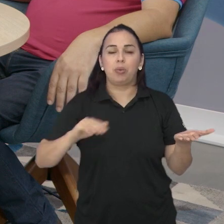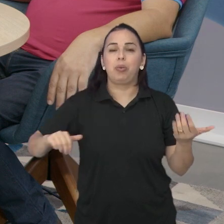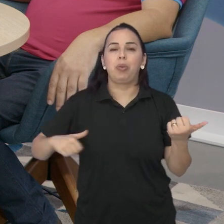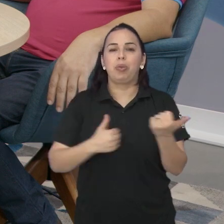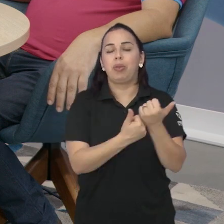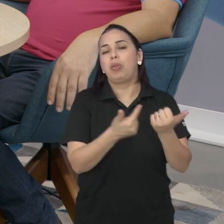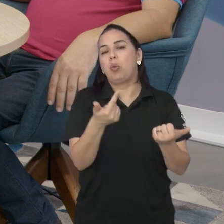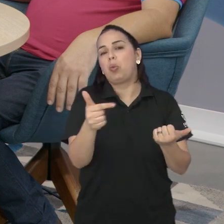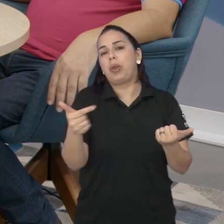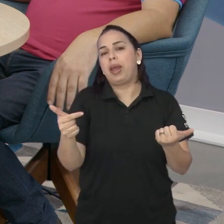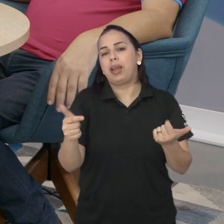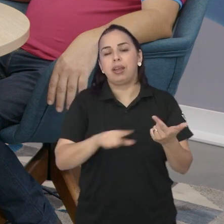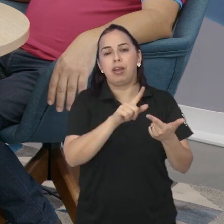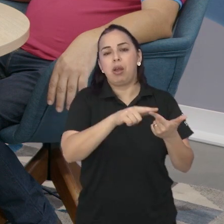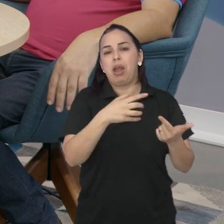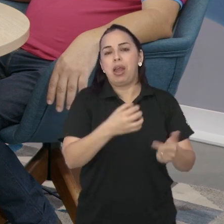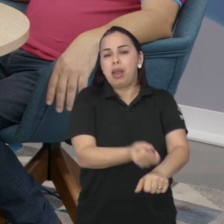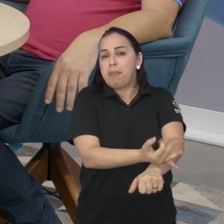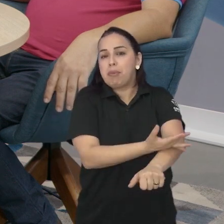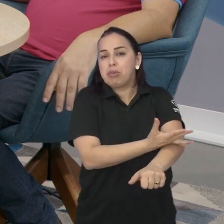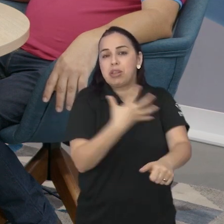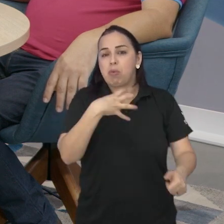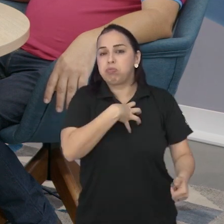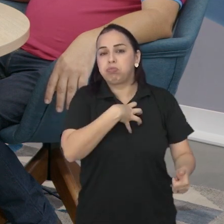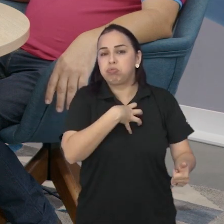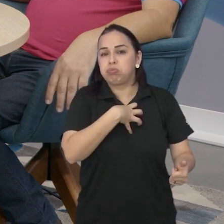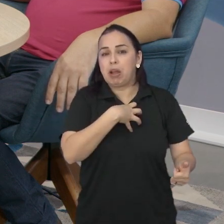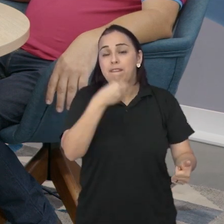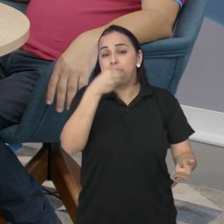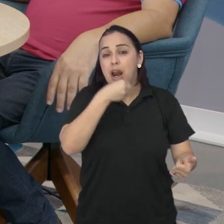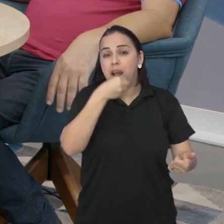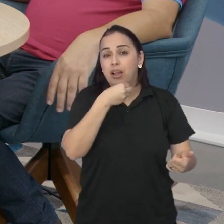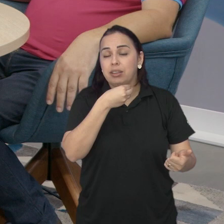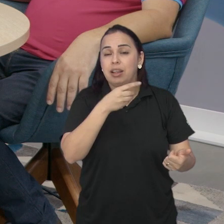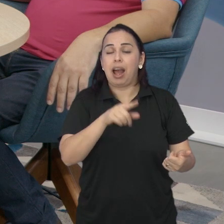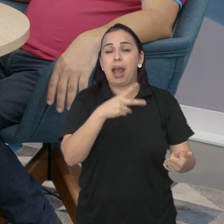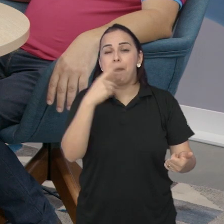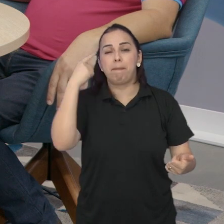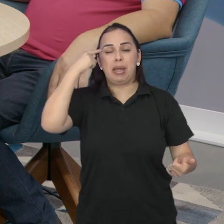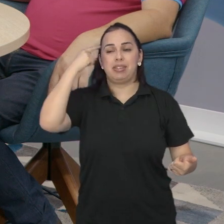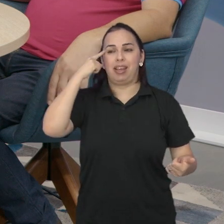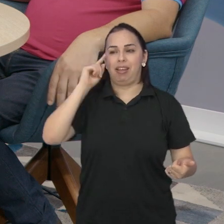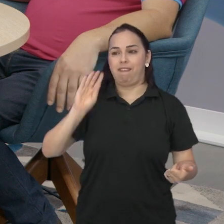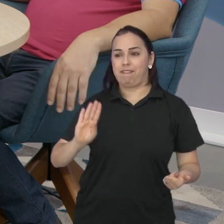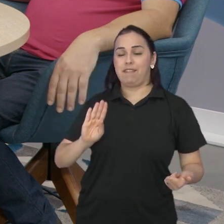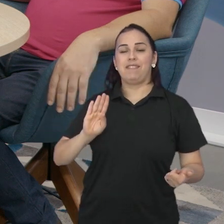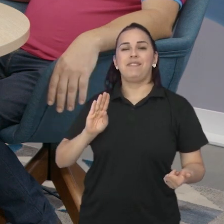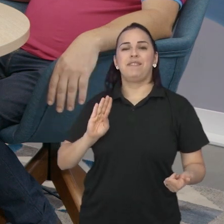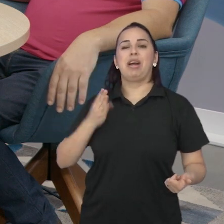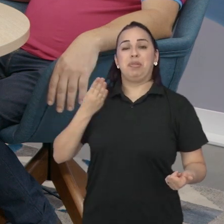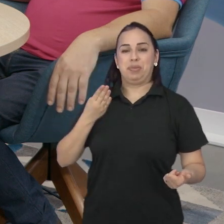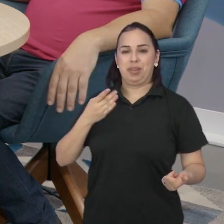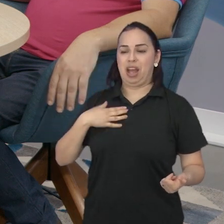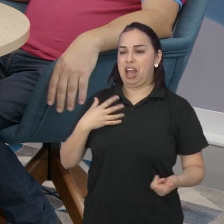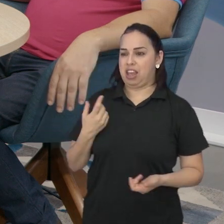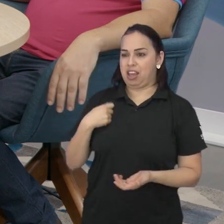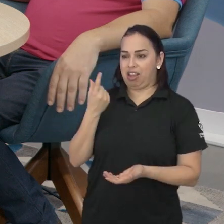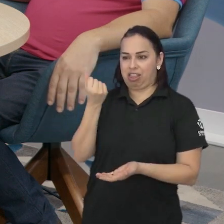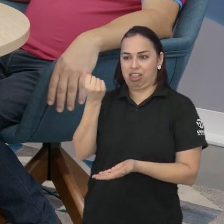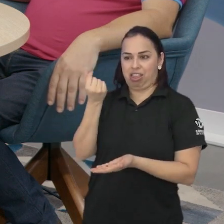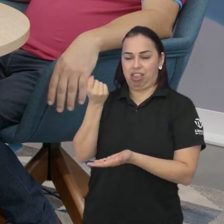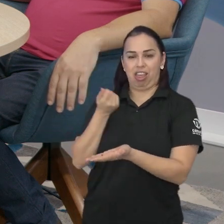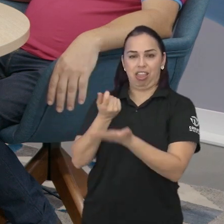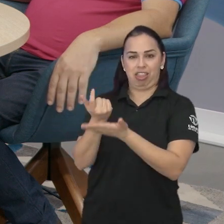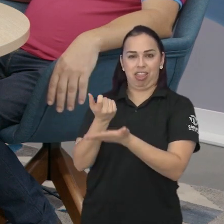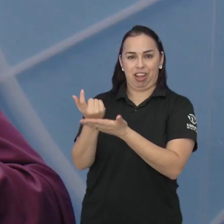amparado emocionalmente para lidar com isso. E, às vezes, vem aquela falsa enganação. Eu vou conseguir ter tudo o que eu quero,